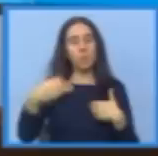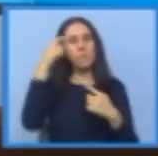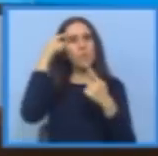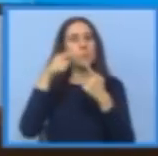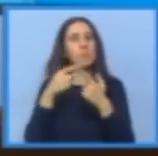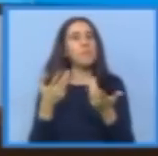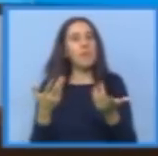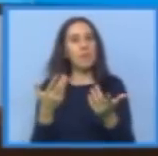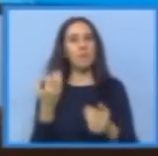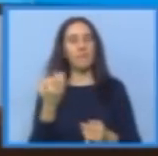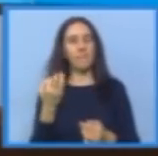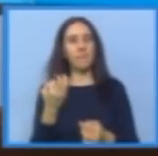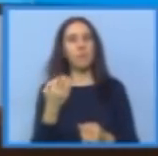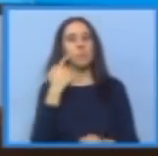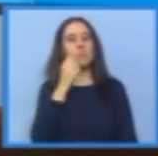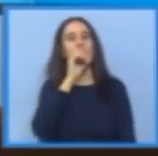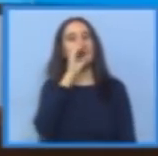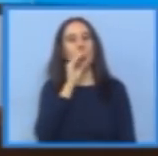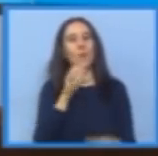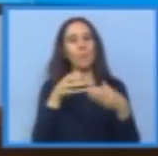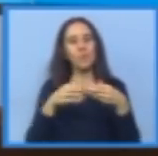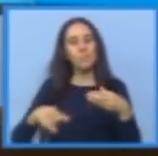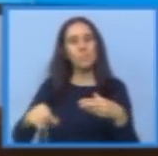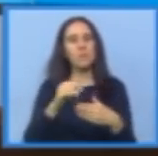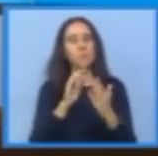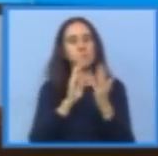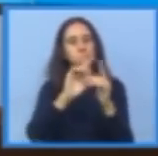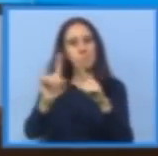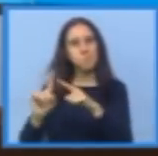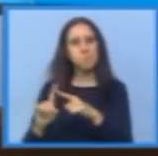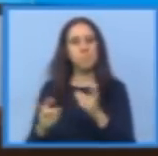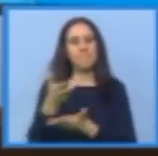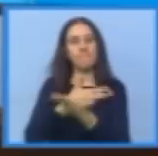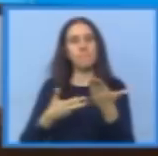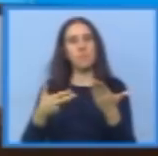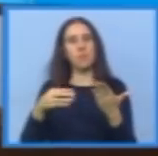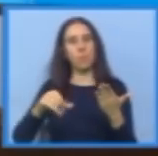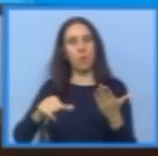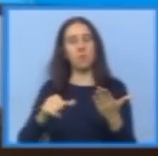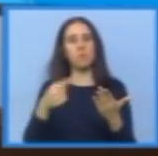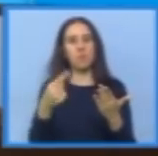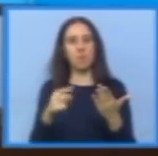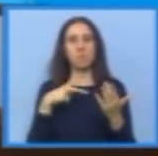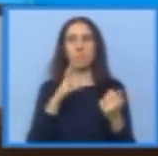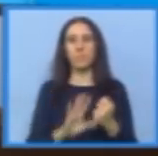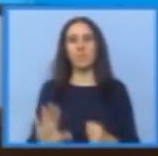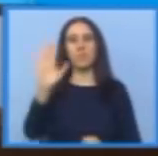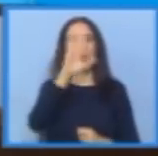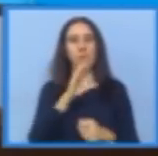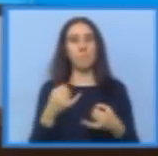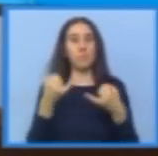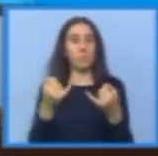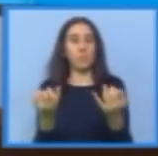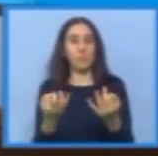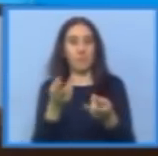objetivo é que possamos conhecer comunidades, paróquias, dinamismos em diferentes locais do país, para depois então